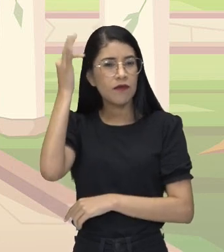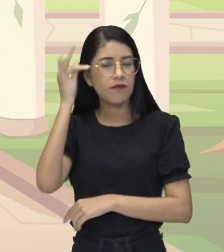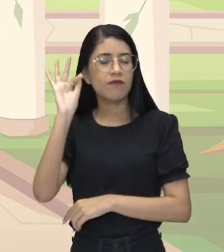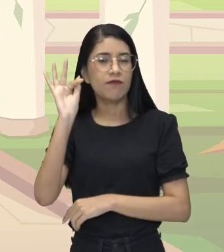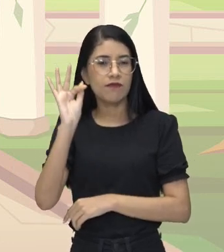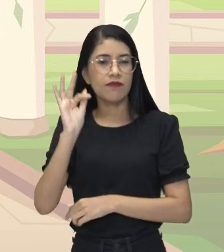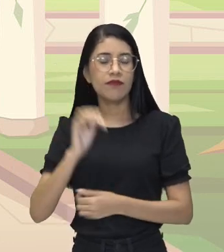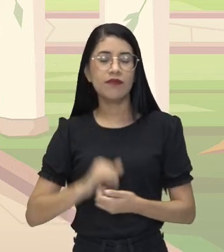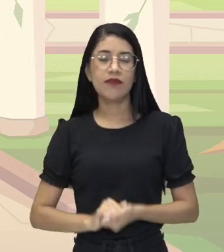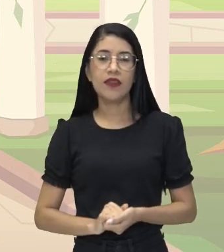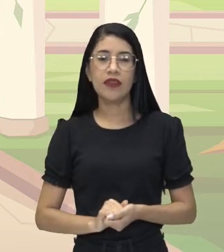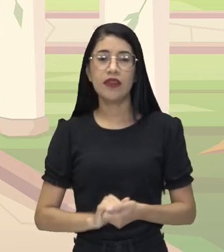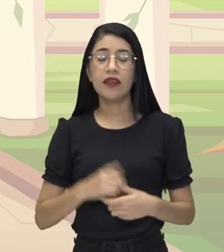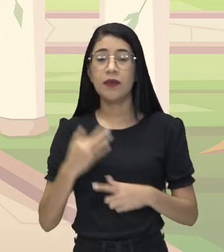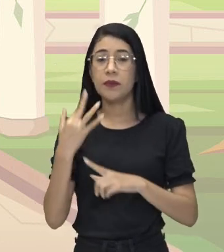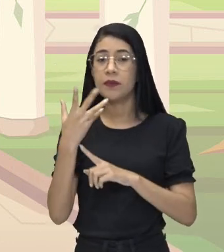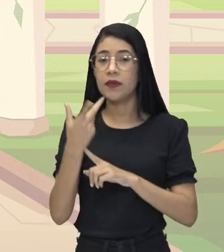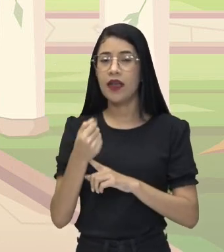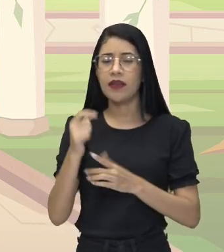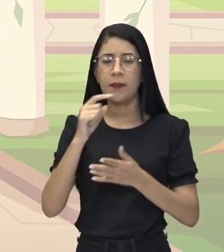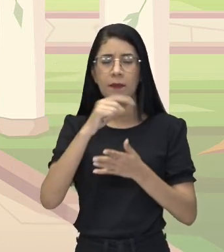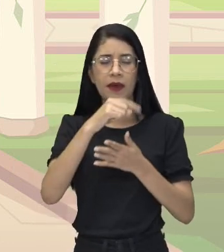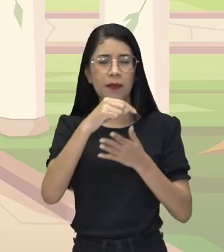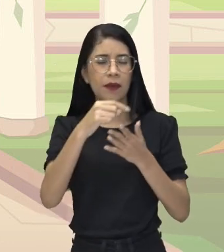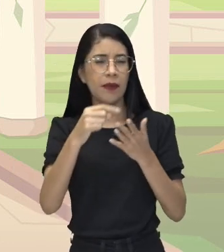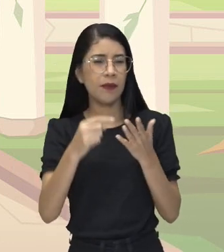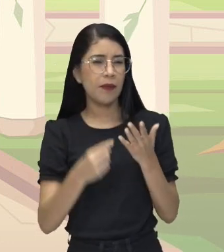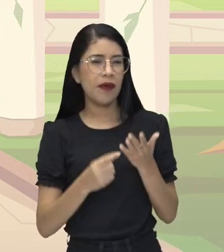a arte grega ela tem muita